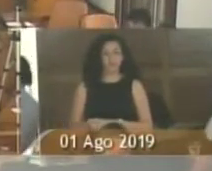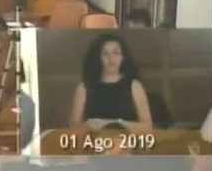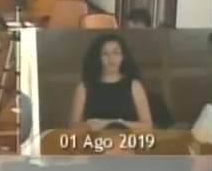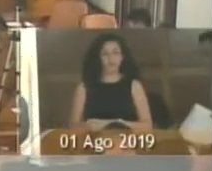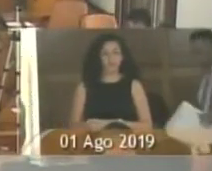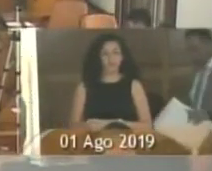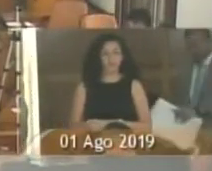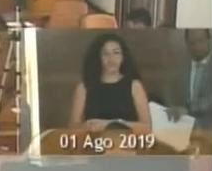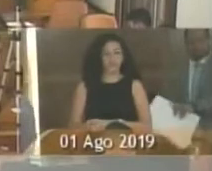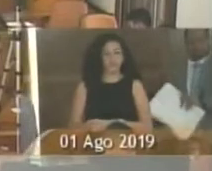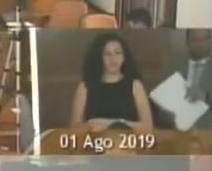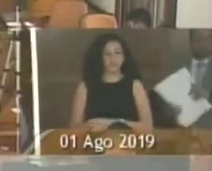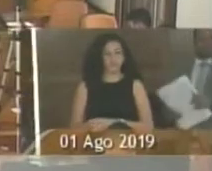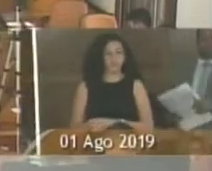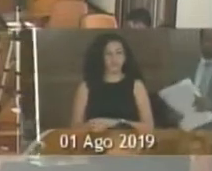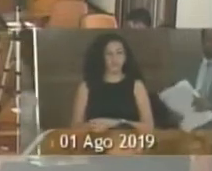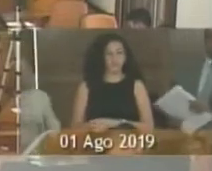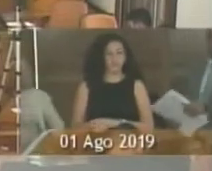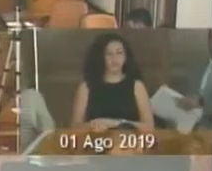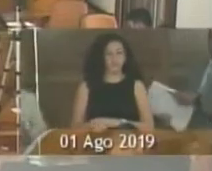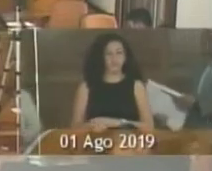Nessa linha. Vamos deixar você dar a primeira assinatura.